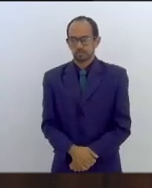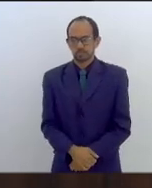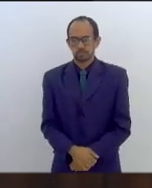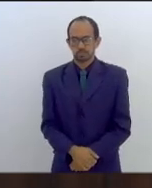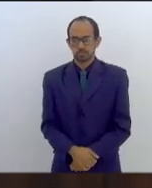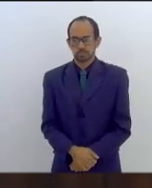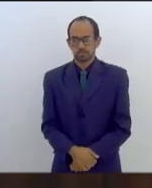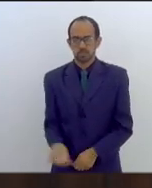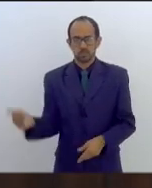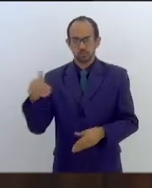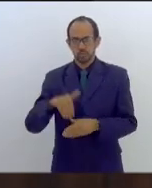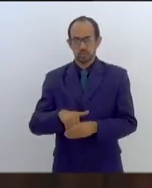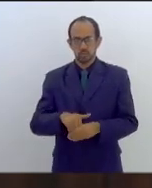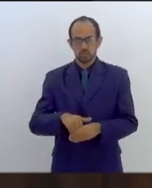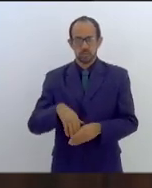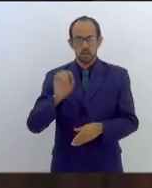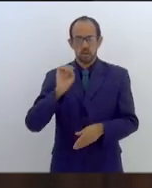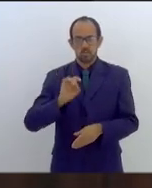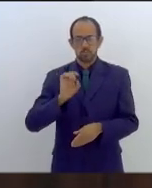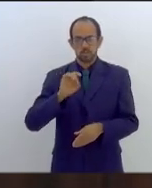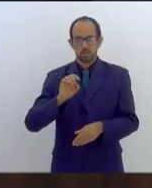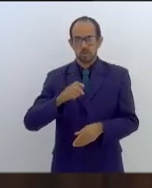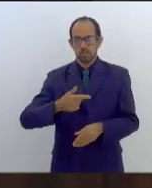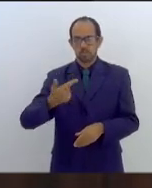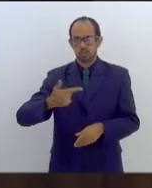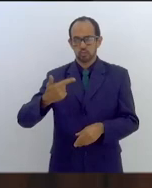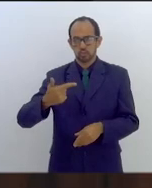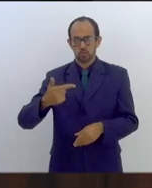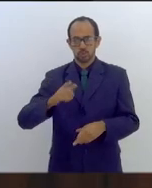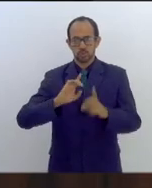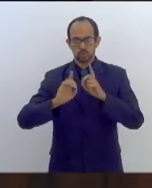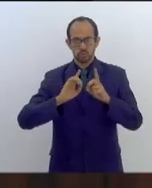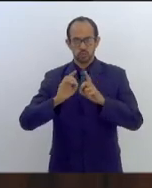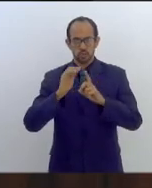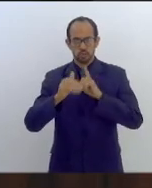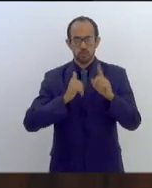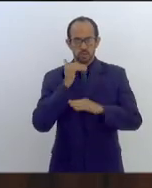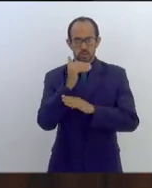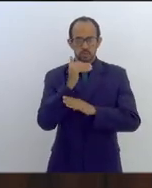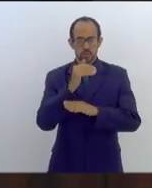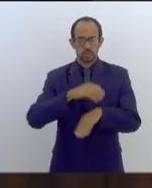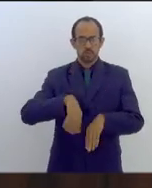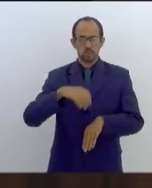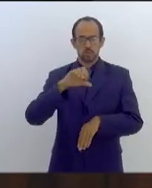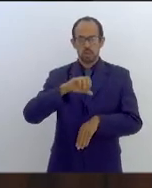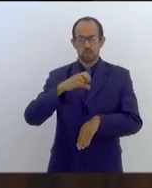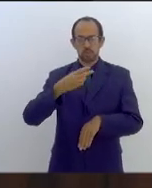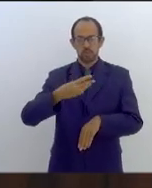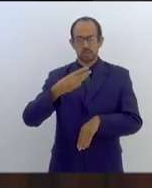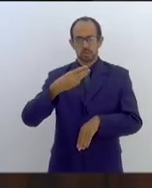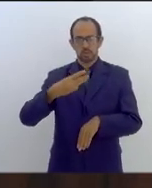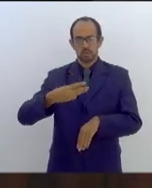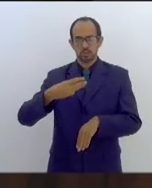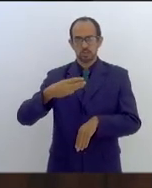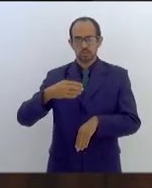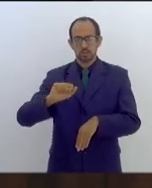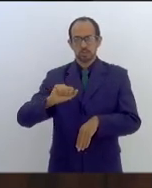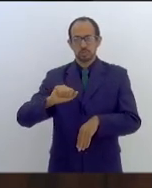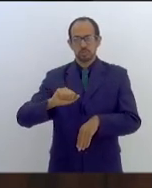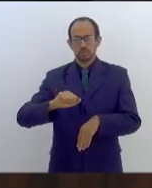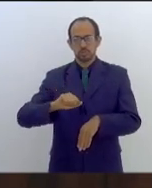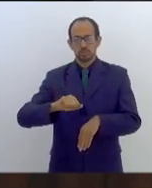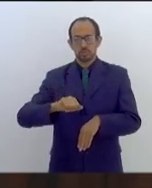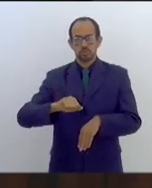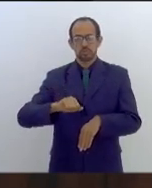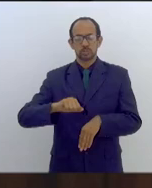Em tramitação ordinária, em segunda discussão, redação do vencido, projeto de lei 5993, de 22, de autoria do deputado Marcelo Dino,